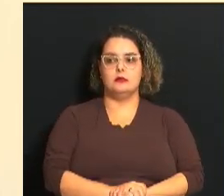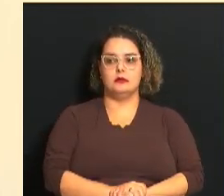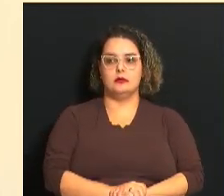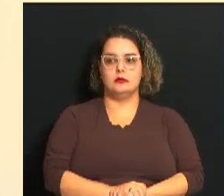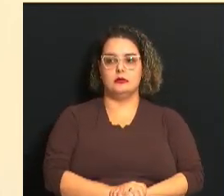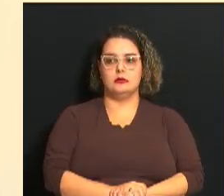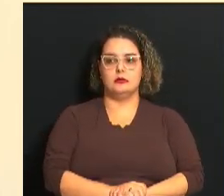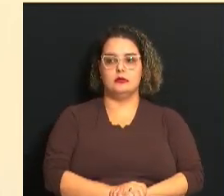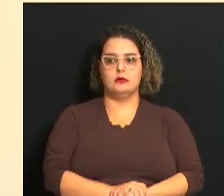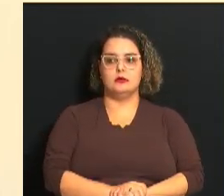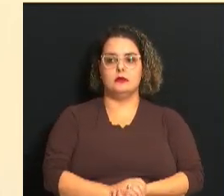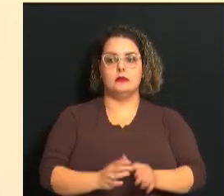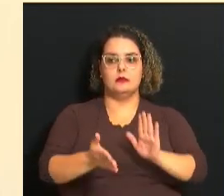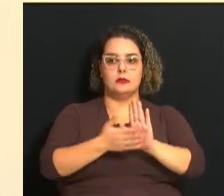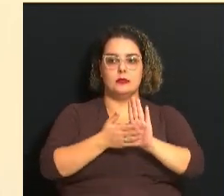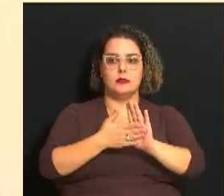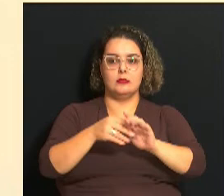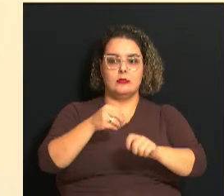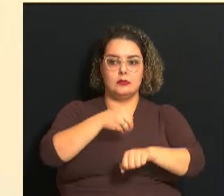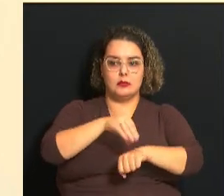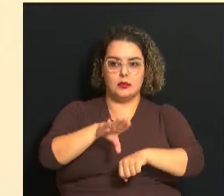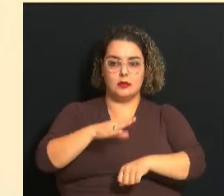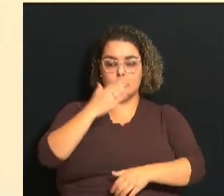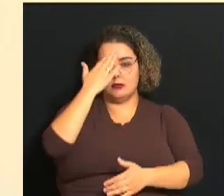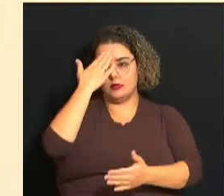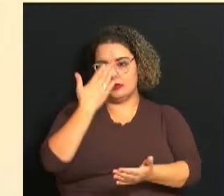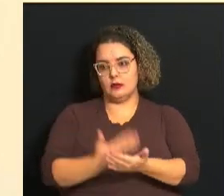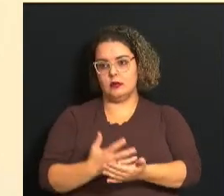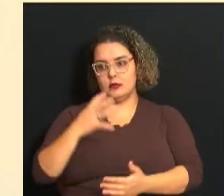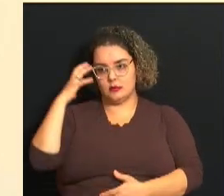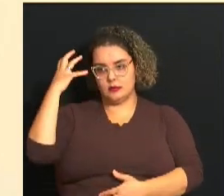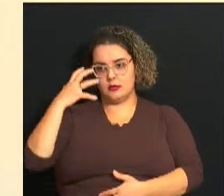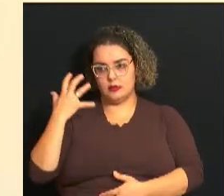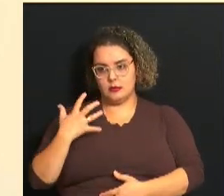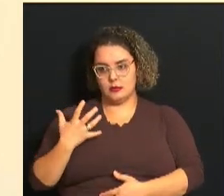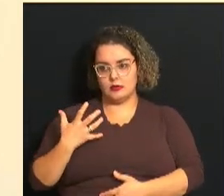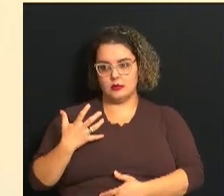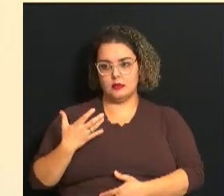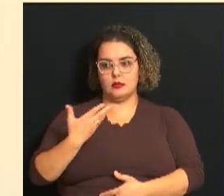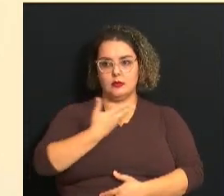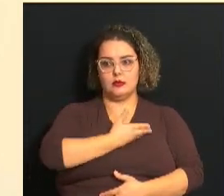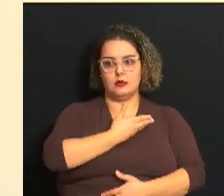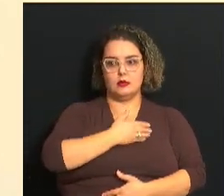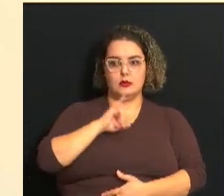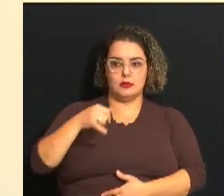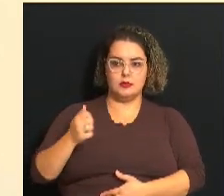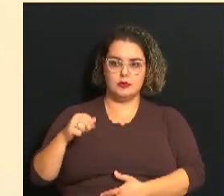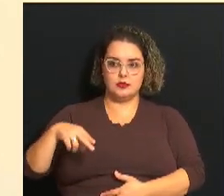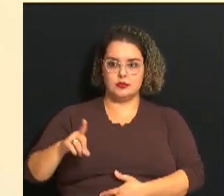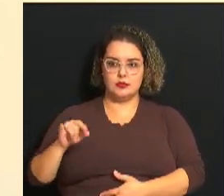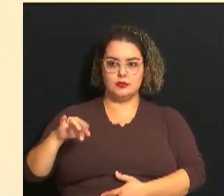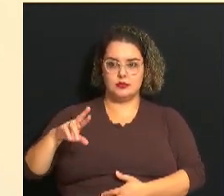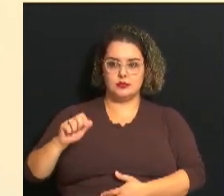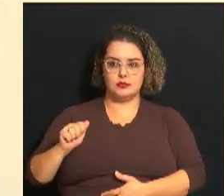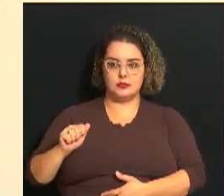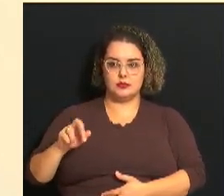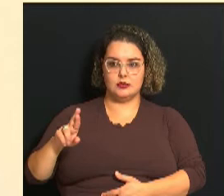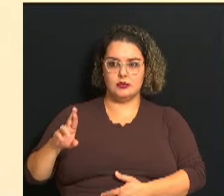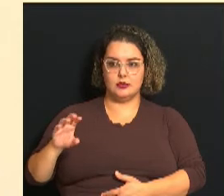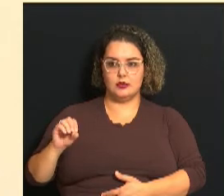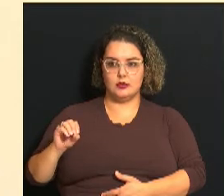propostas de encaminhamento eu acredito que é demais colegas Jandira Uber